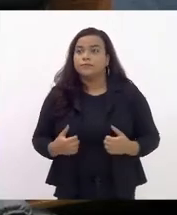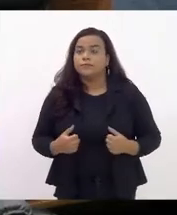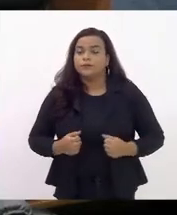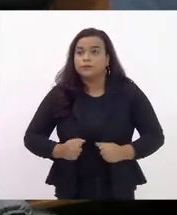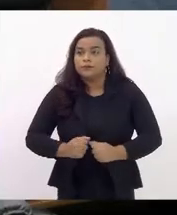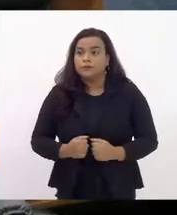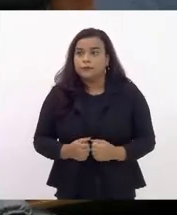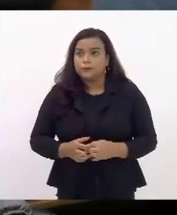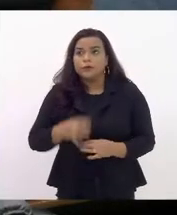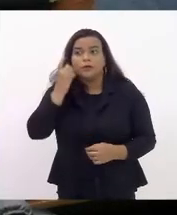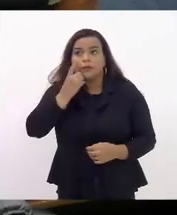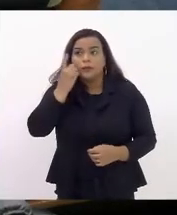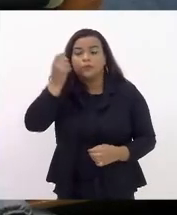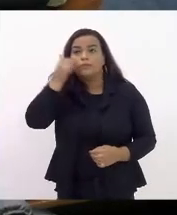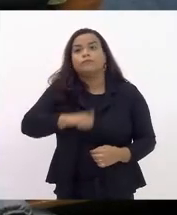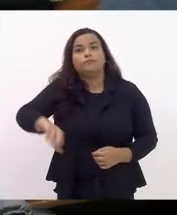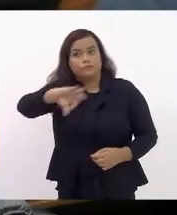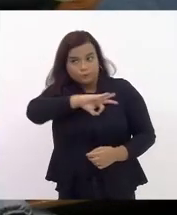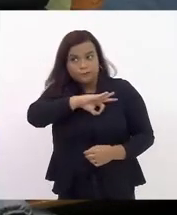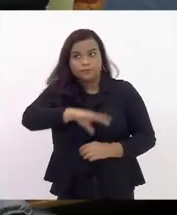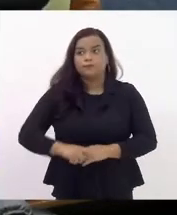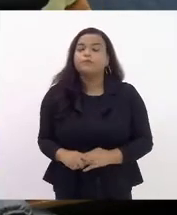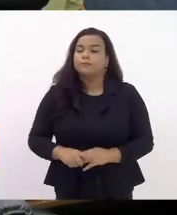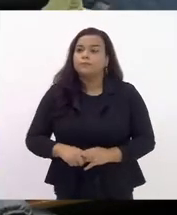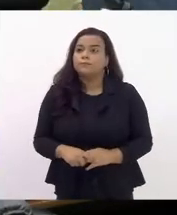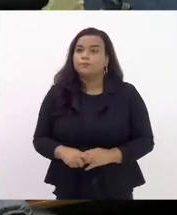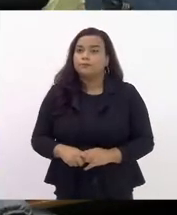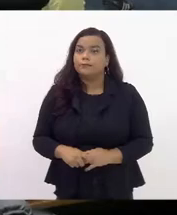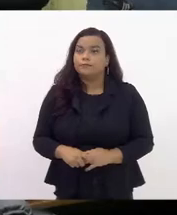Deputada Marta Rocha.